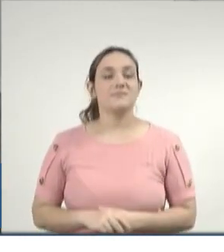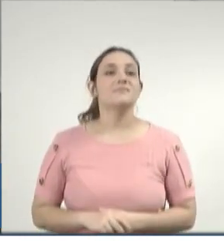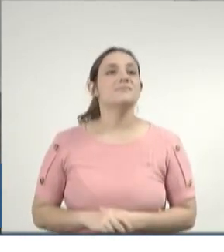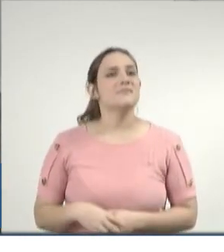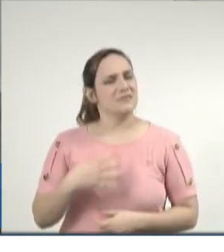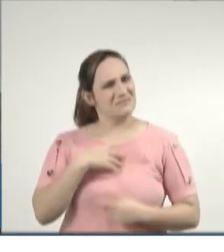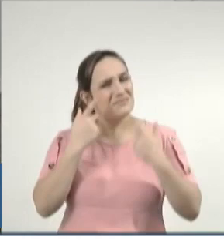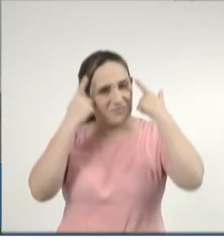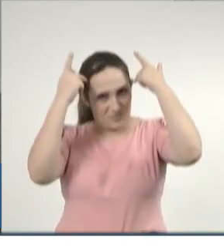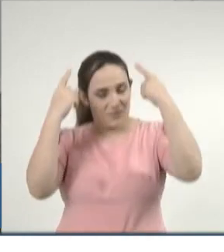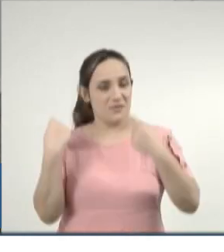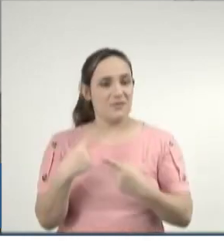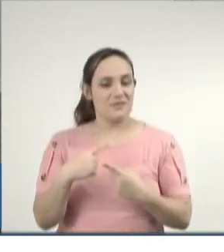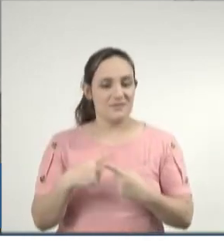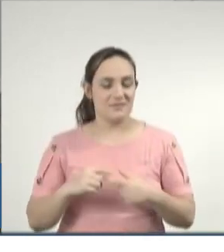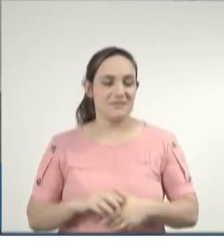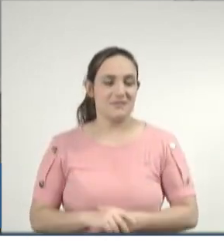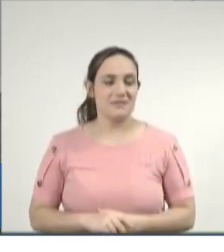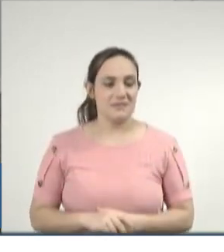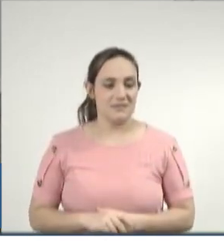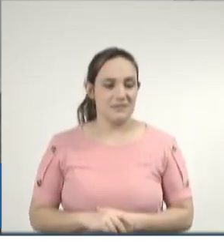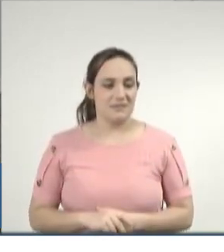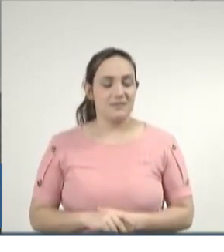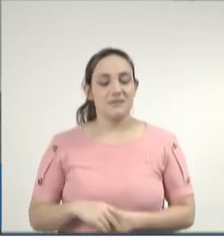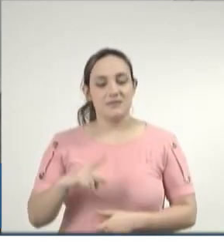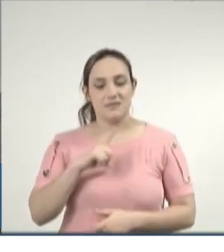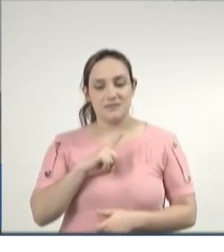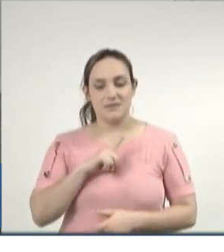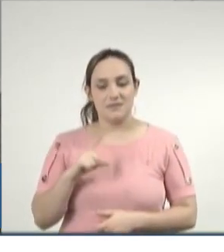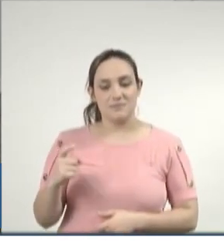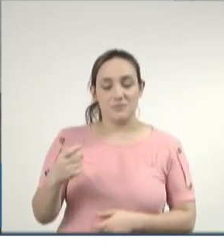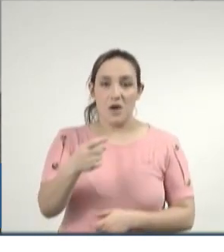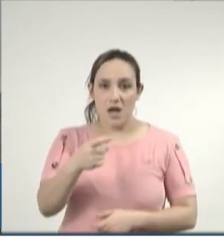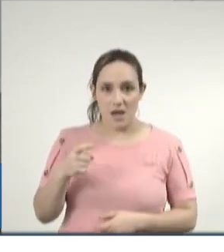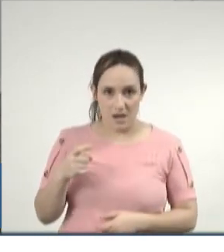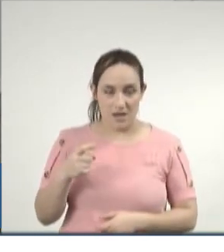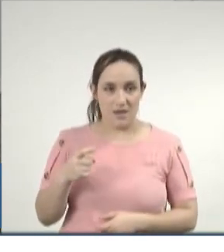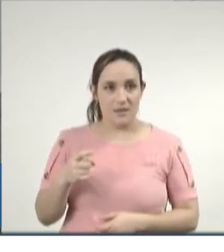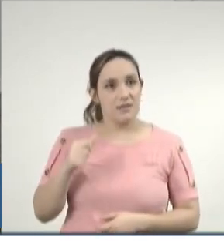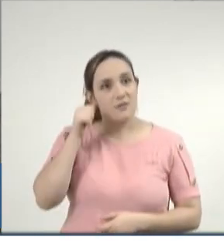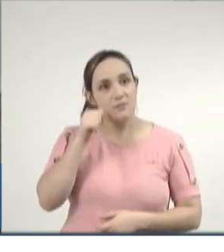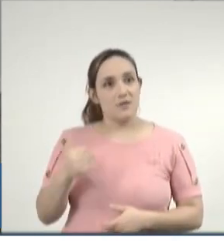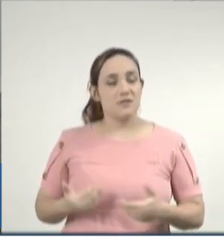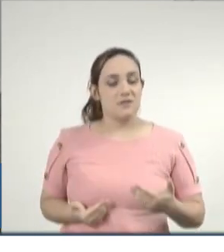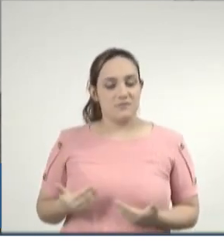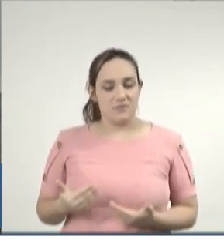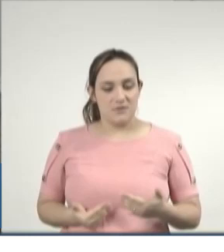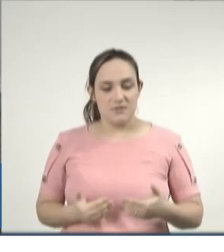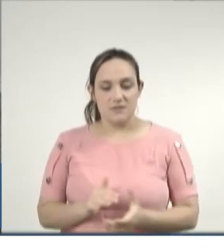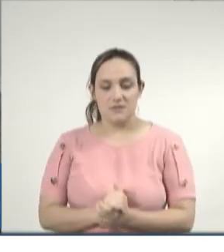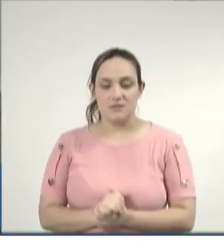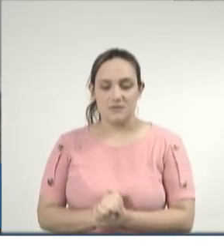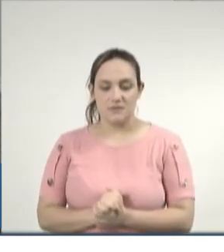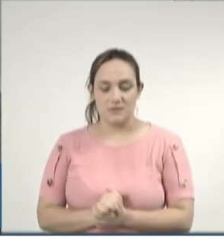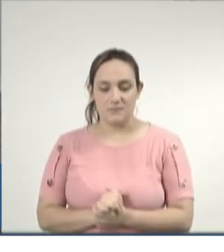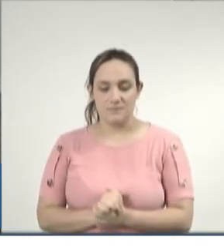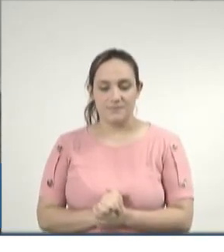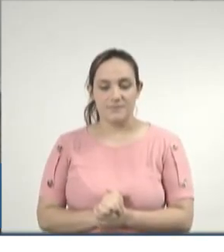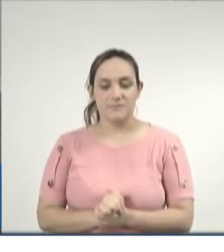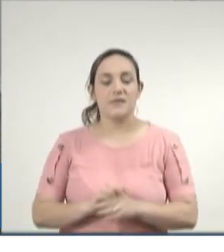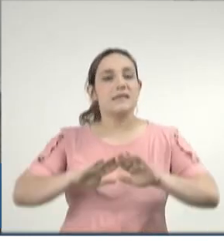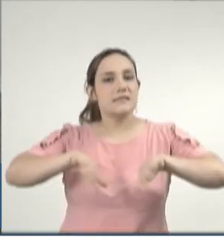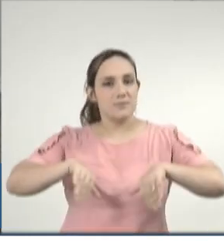agora. Eu tenho uma ex-funcionária, uma ex-colaboradora, que ela